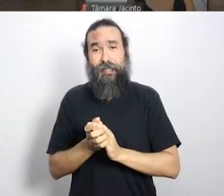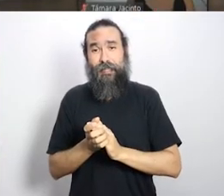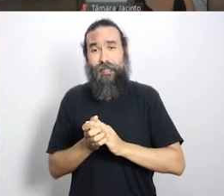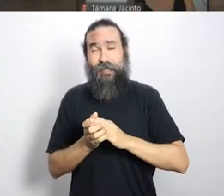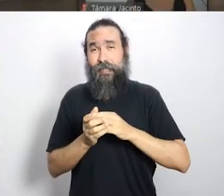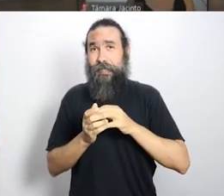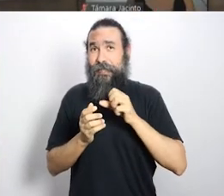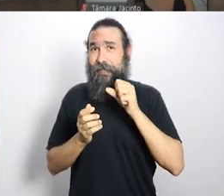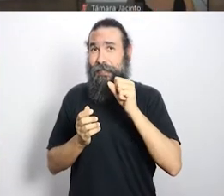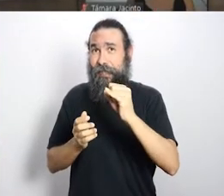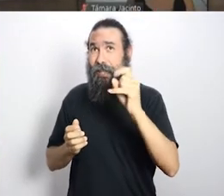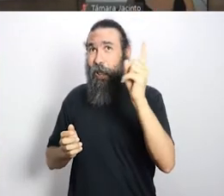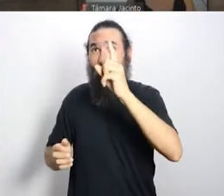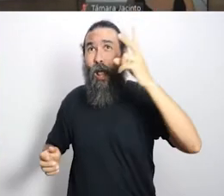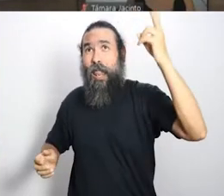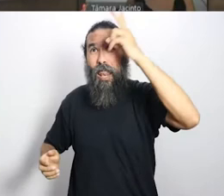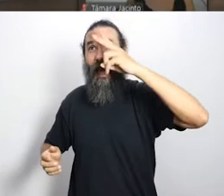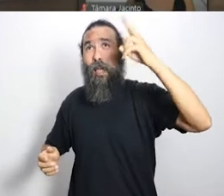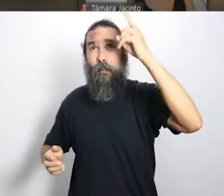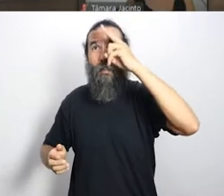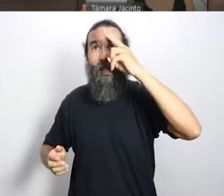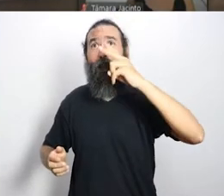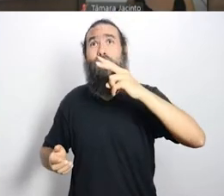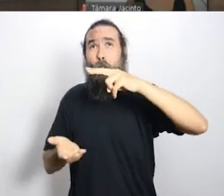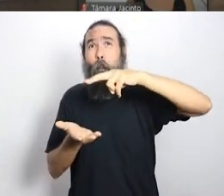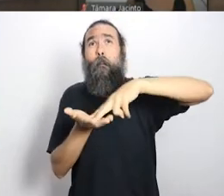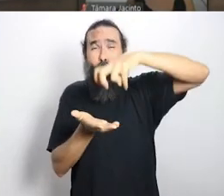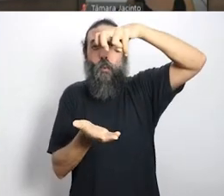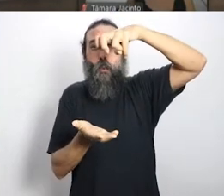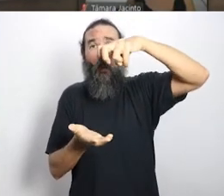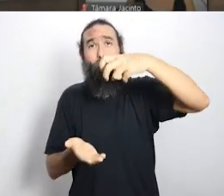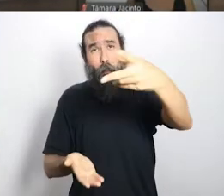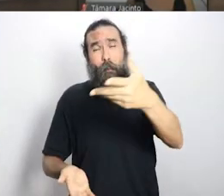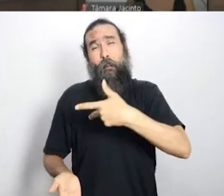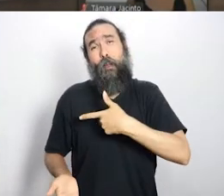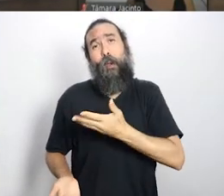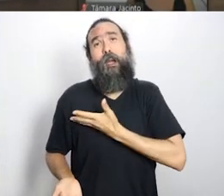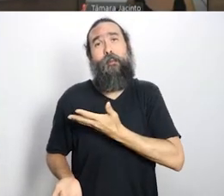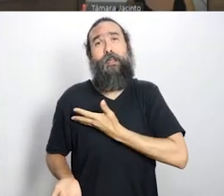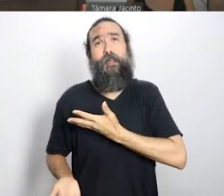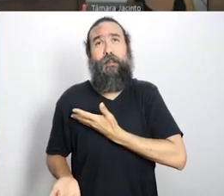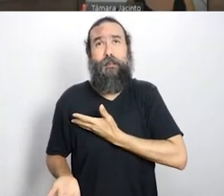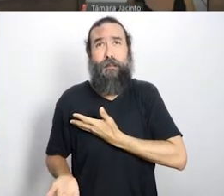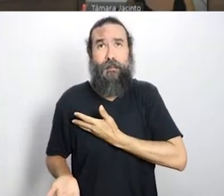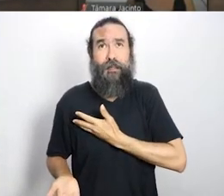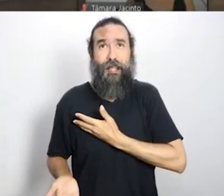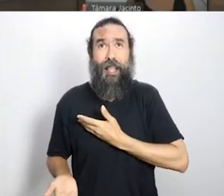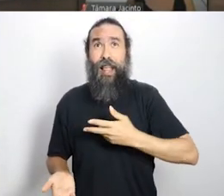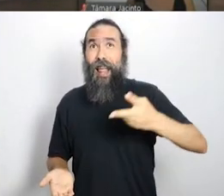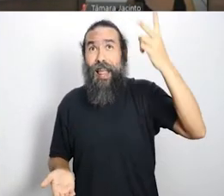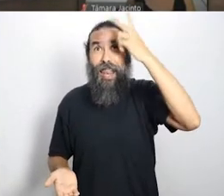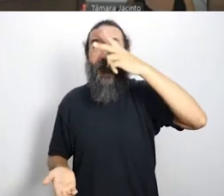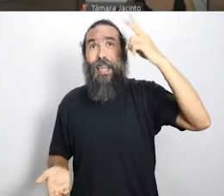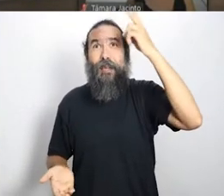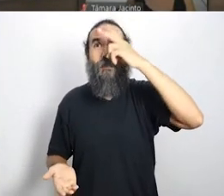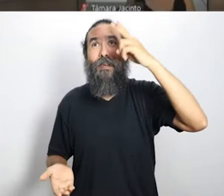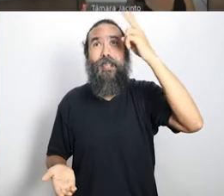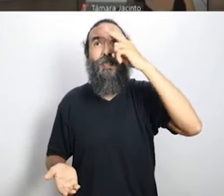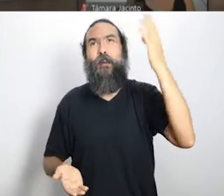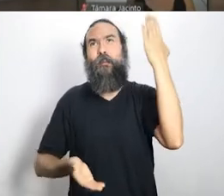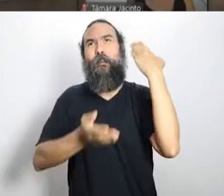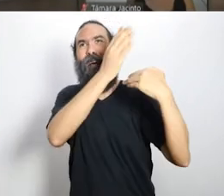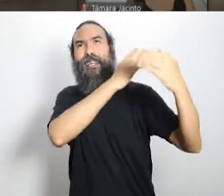Se não lembra, dê um pulo, quilarino meu. Lembrando, faça a pegada,